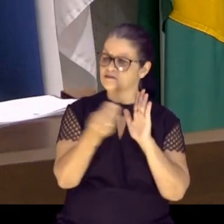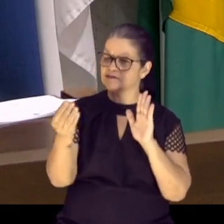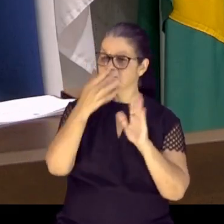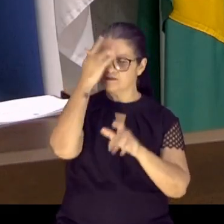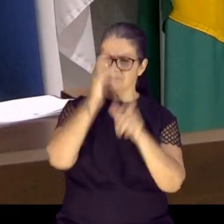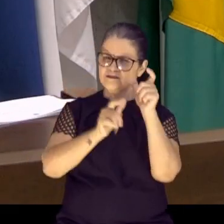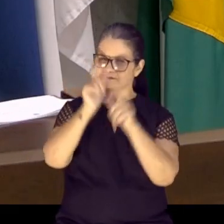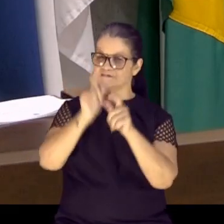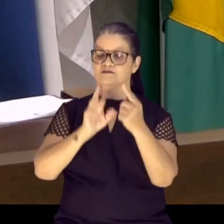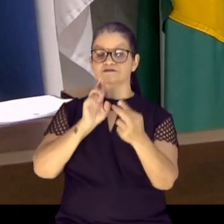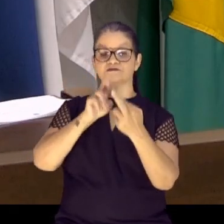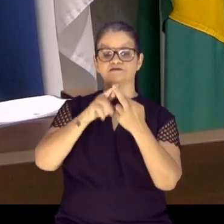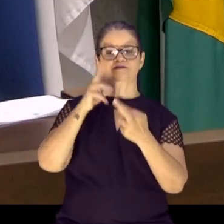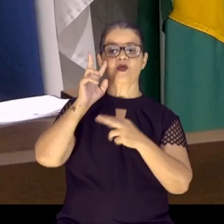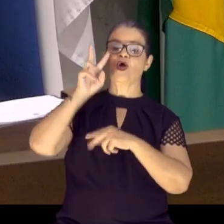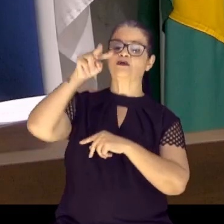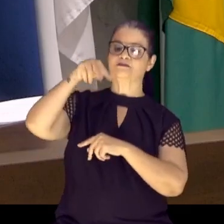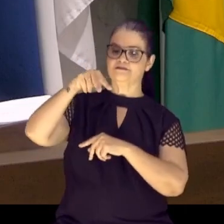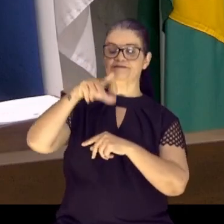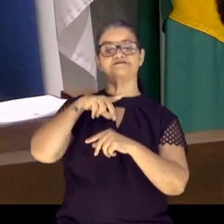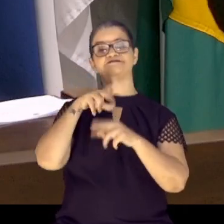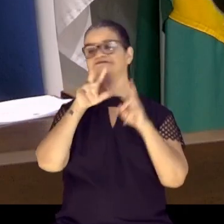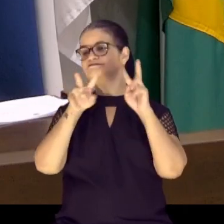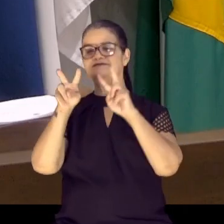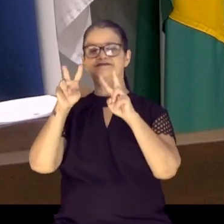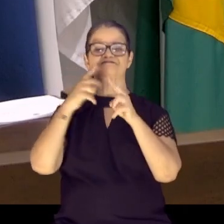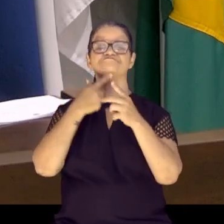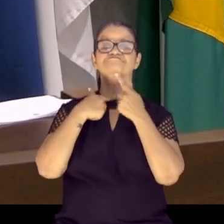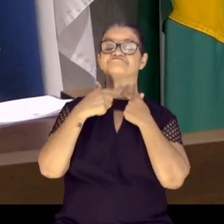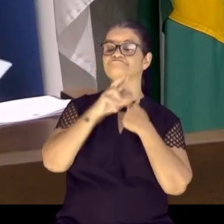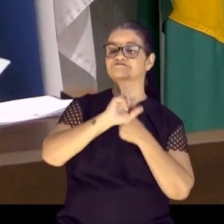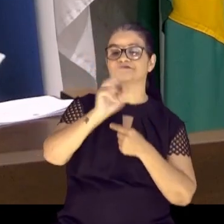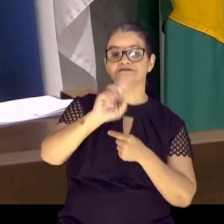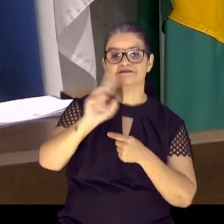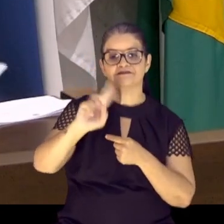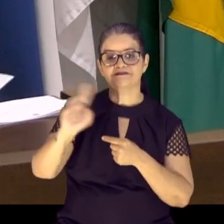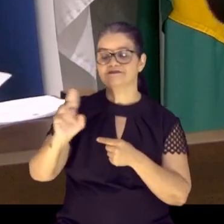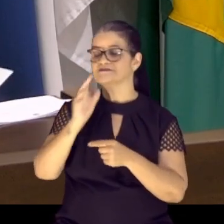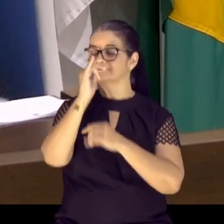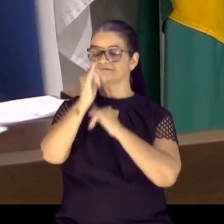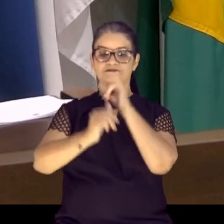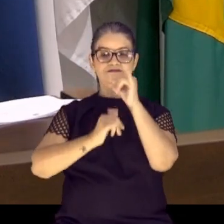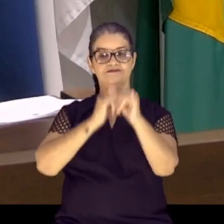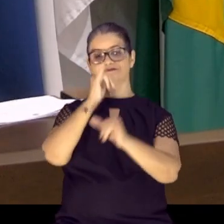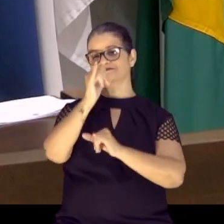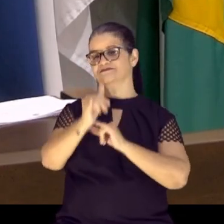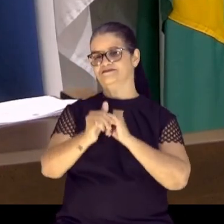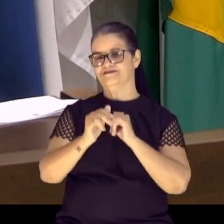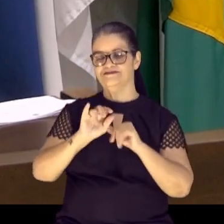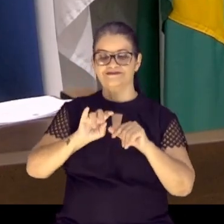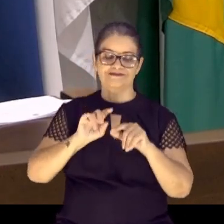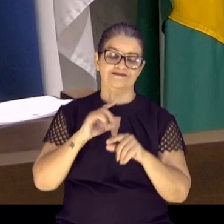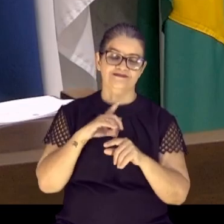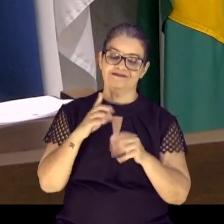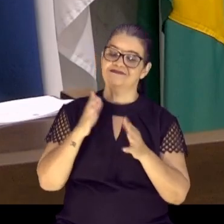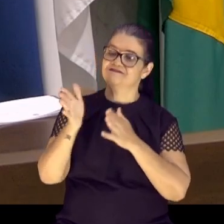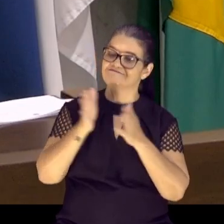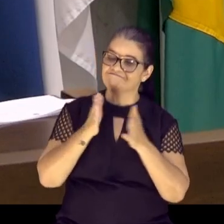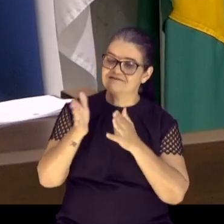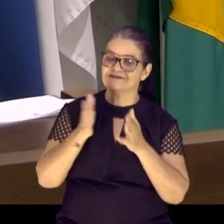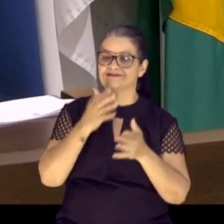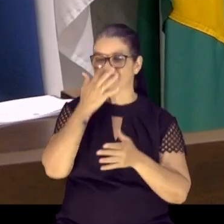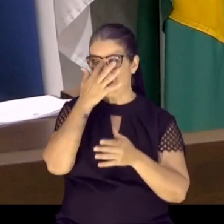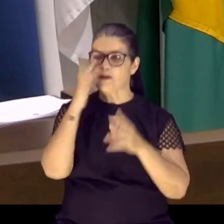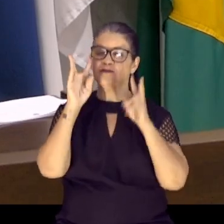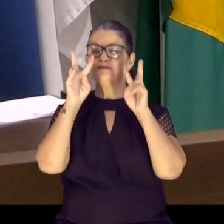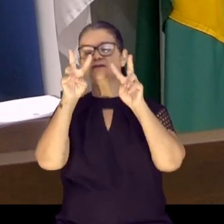gente registrar, a gente daqui de cima, a gente fica olhando, dá vontade danada de sair dizendo o nome das pessoas, né, de assim, a gente fica